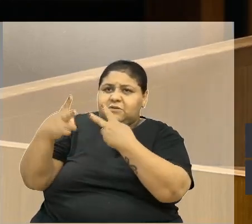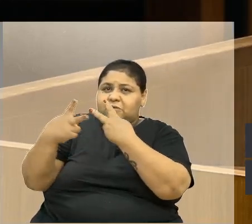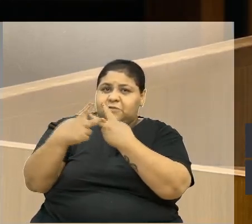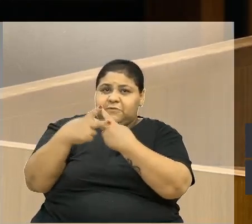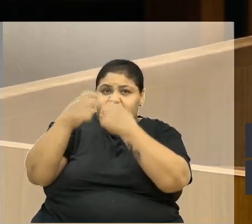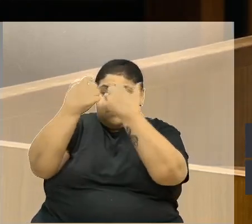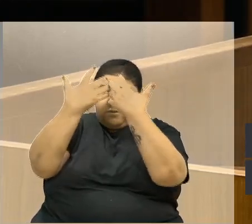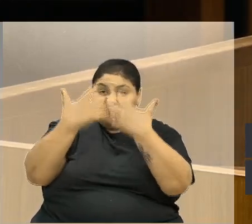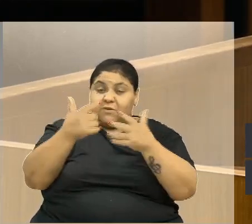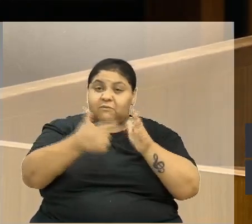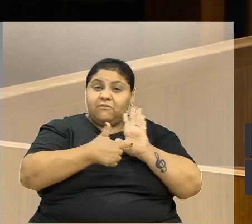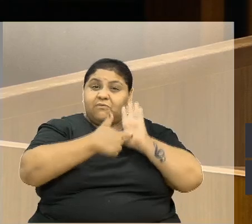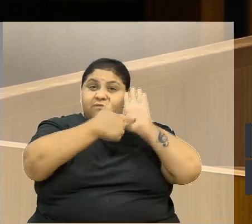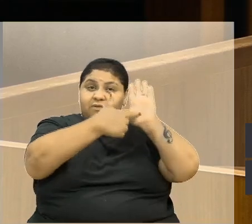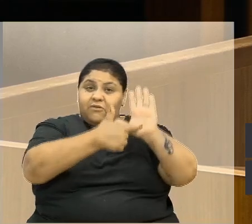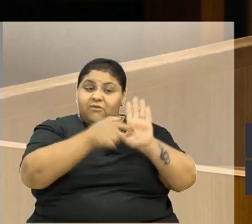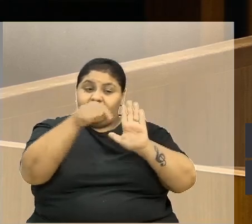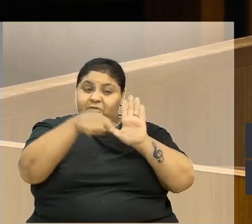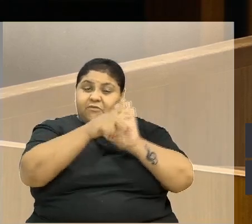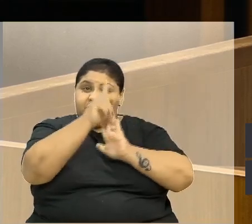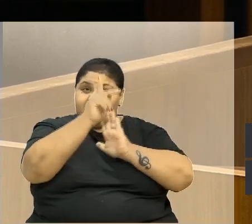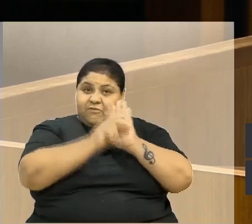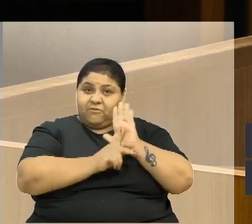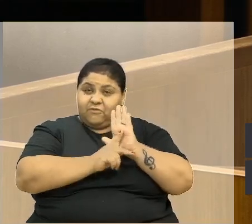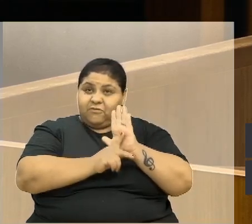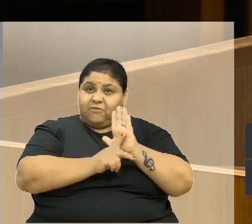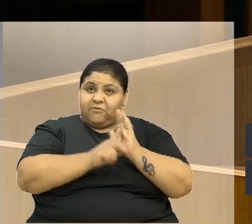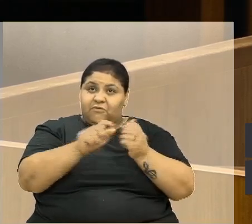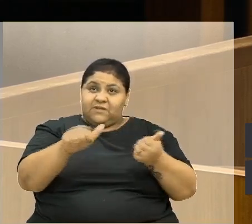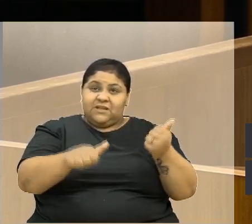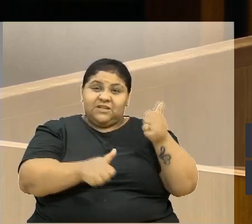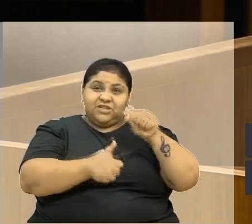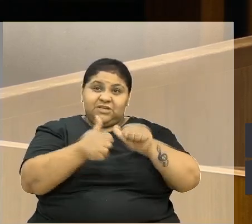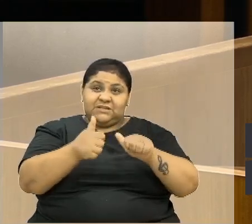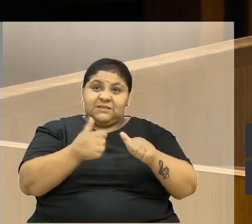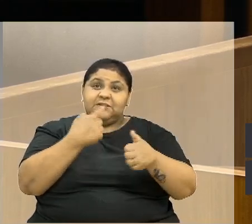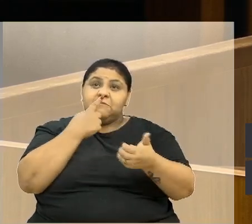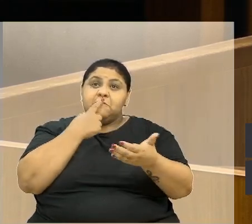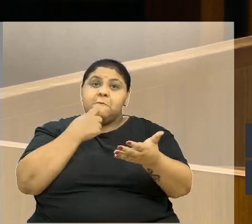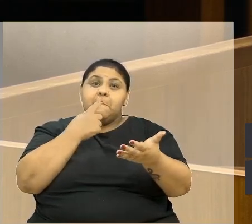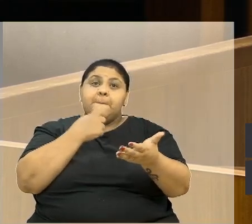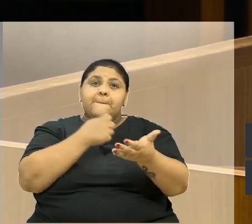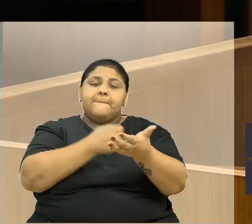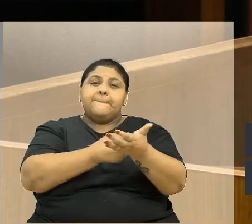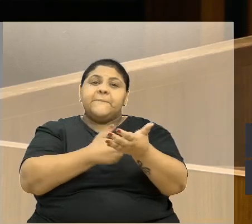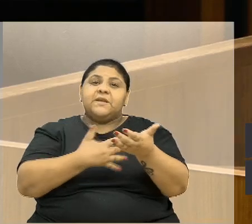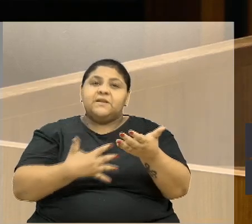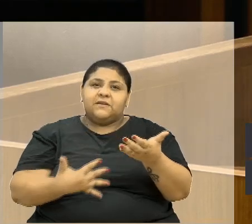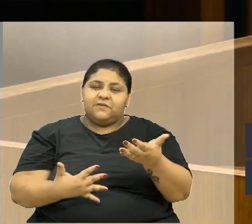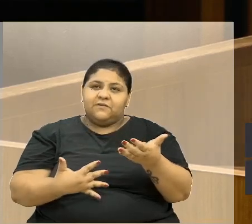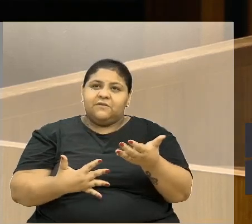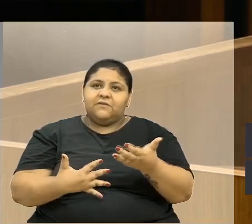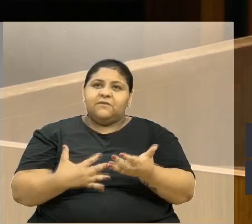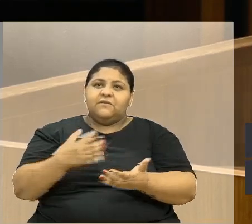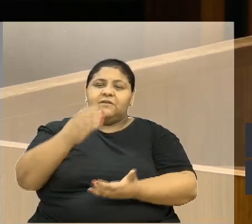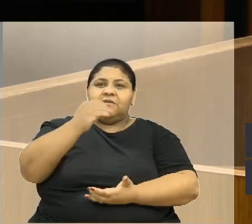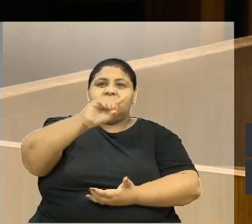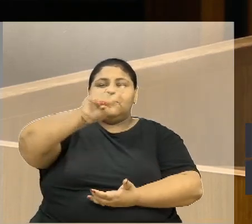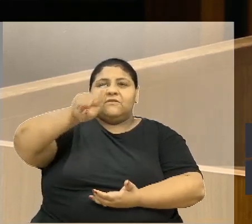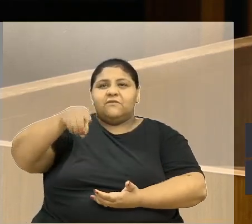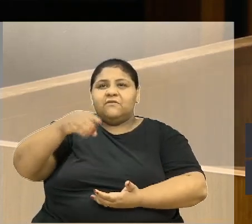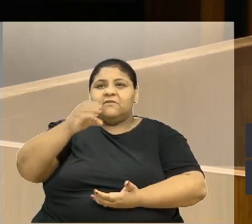levantamento mostra que esse projeto da dignidade menstrual para as mulheres é